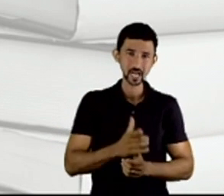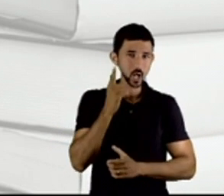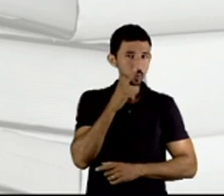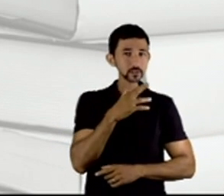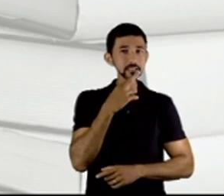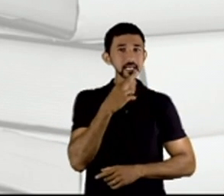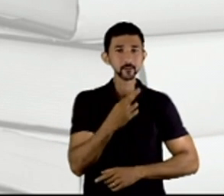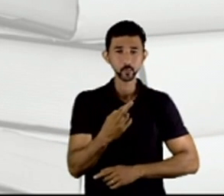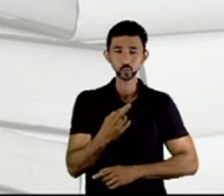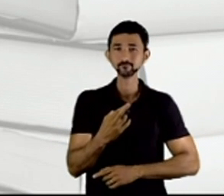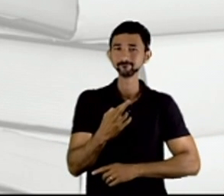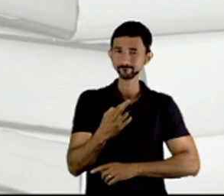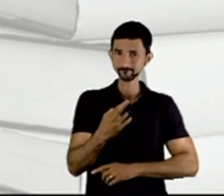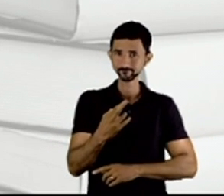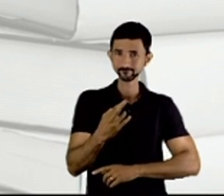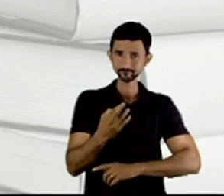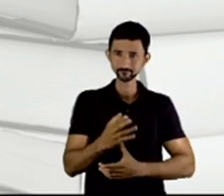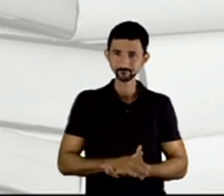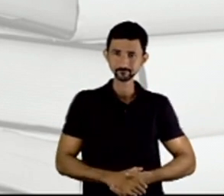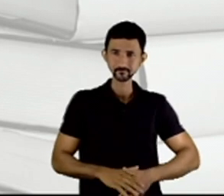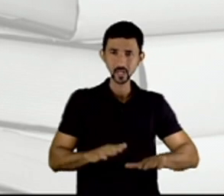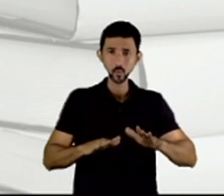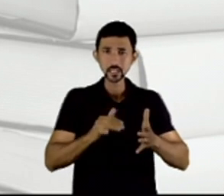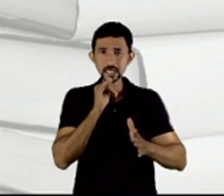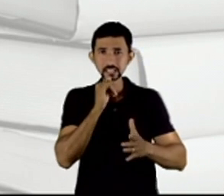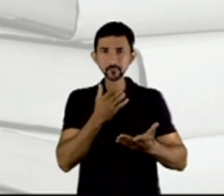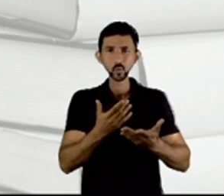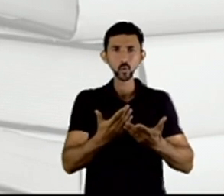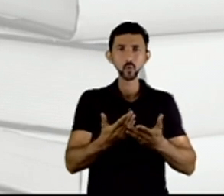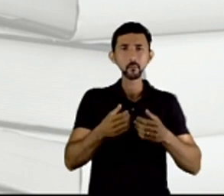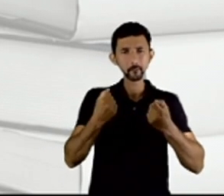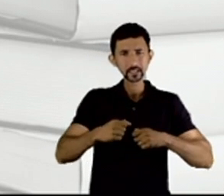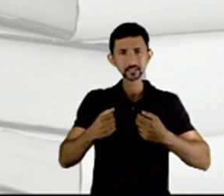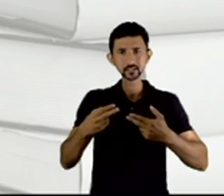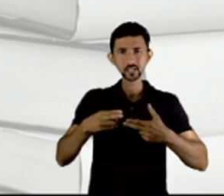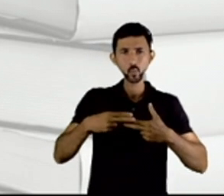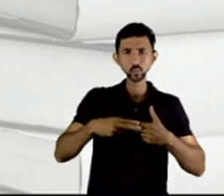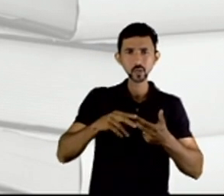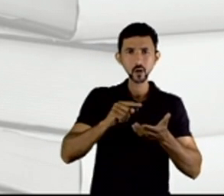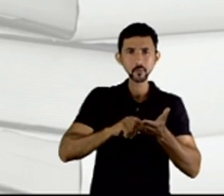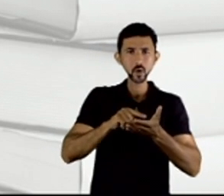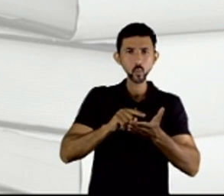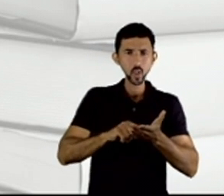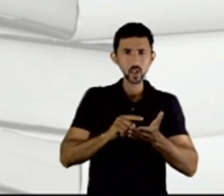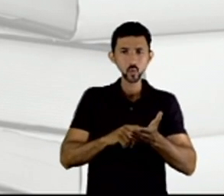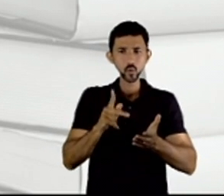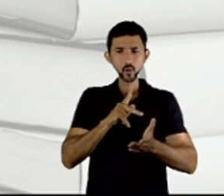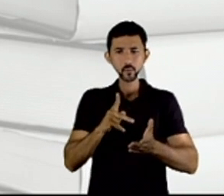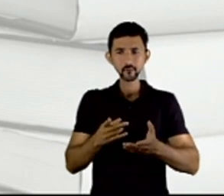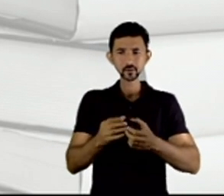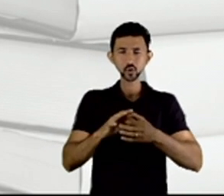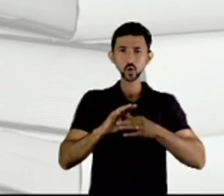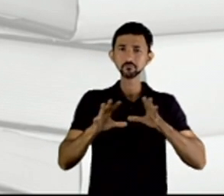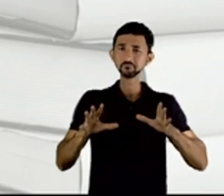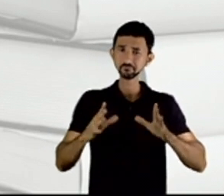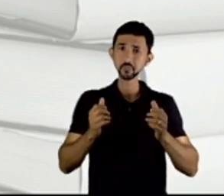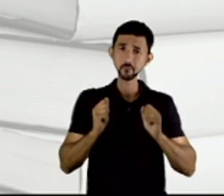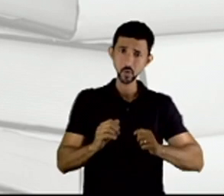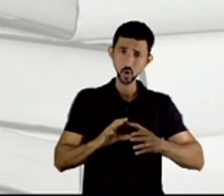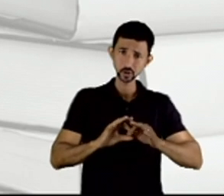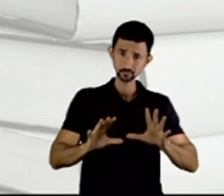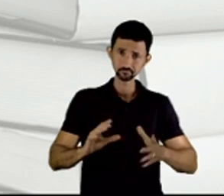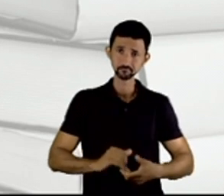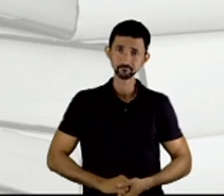alcançar nessa questão. Então, nesse caso, não há problema, de repente, o professor abrir mão do uso de uma